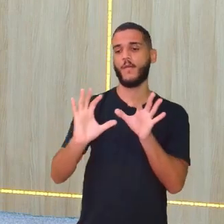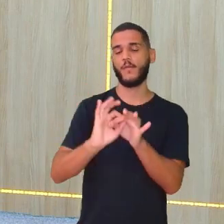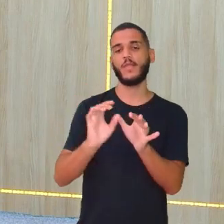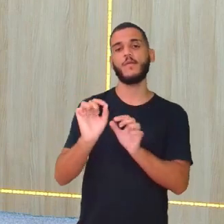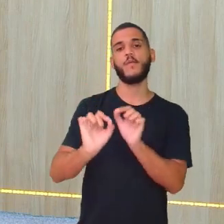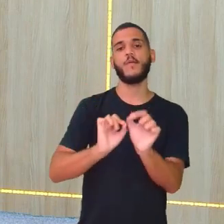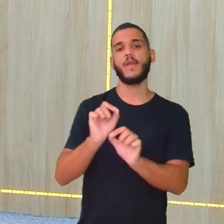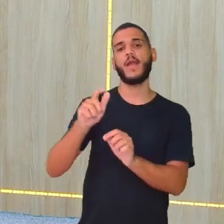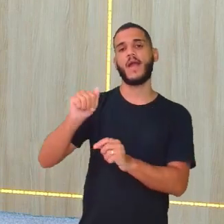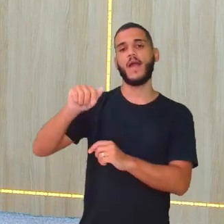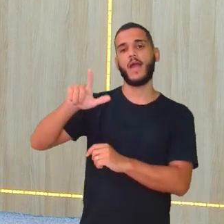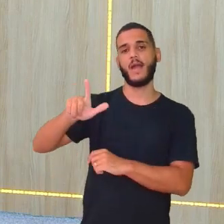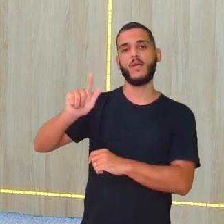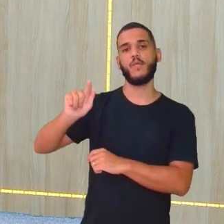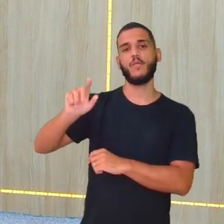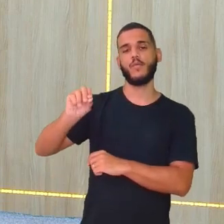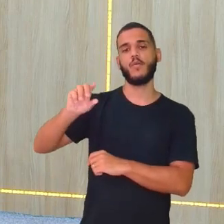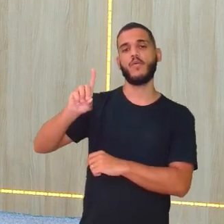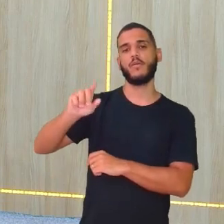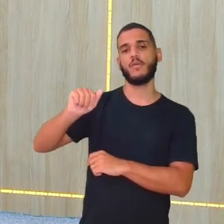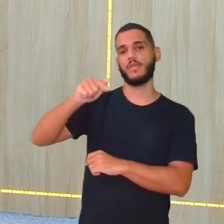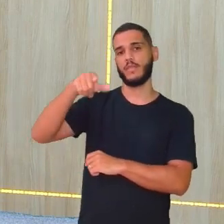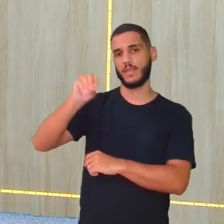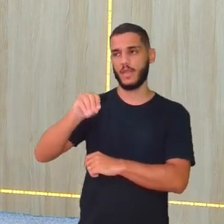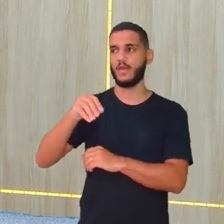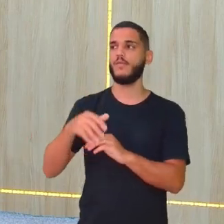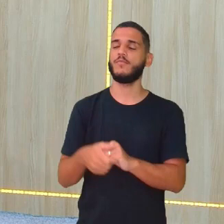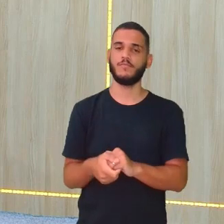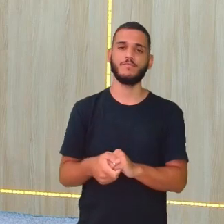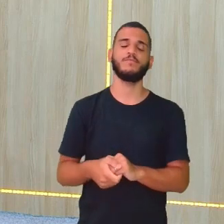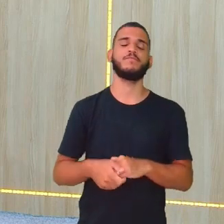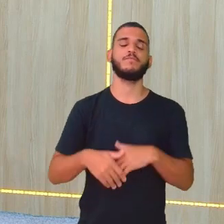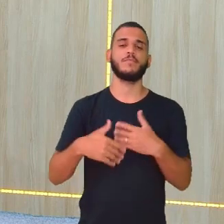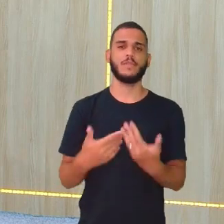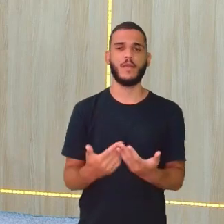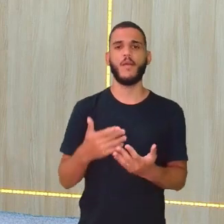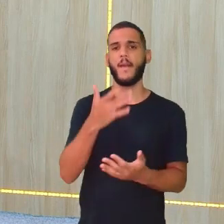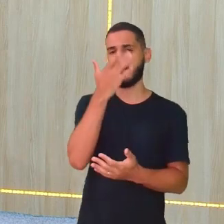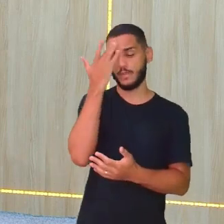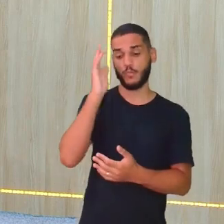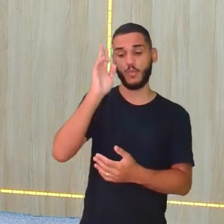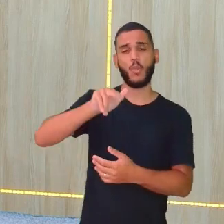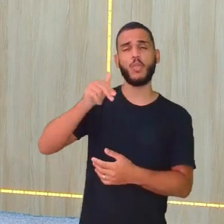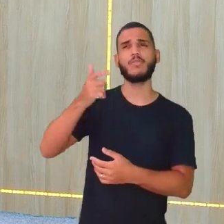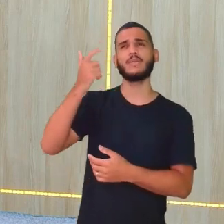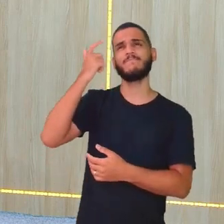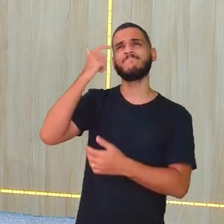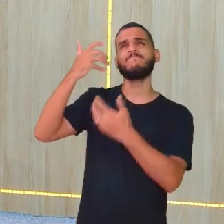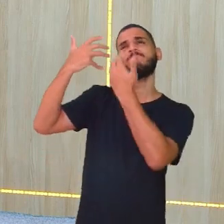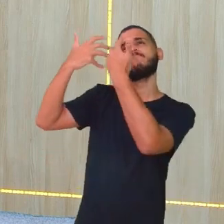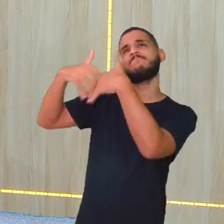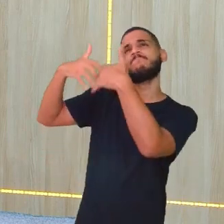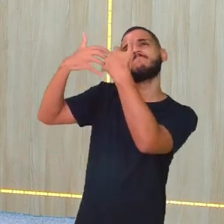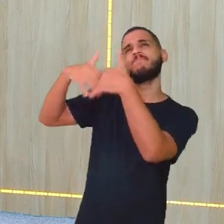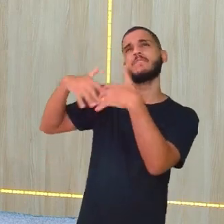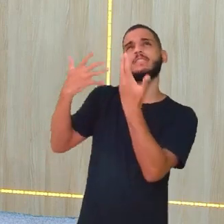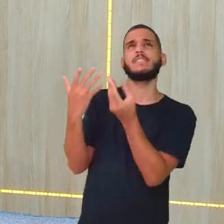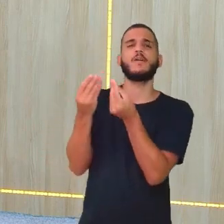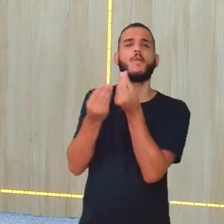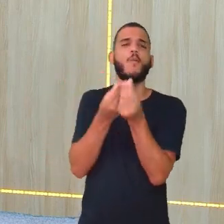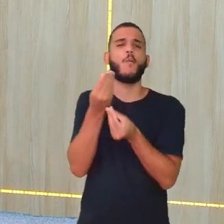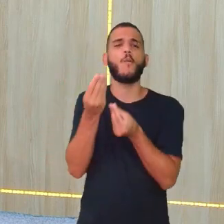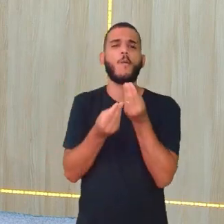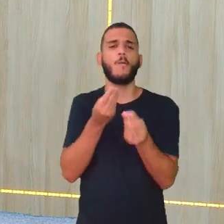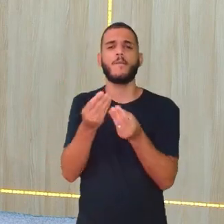direta ou indireta, com exceção da penúltima. Né? E aí essa pessoa nunca refletiu essa relação algodoeira